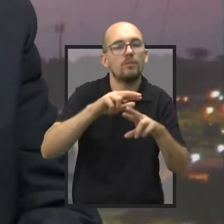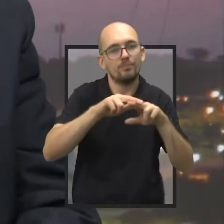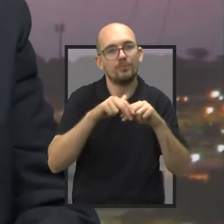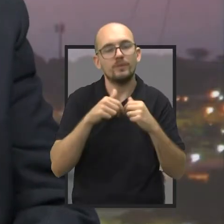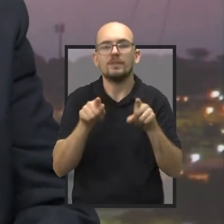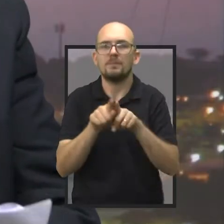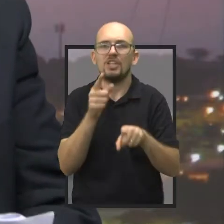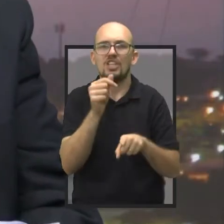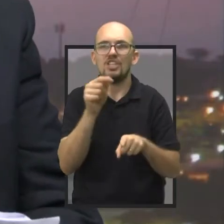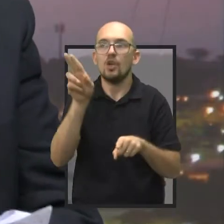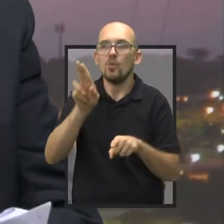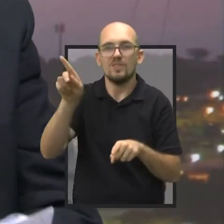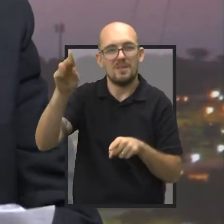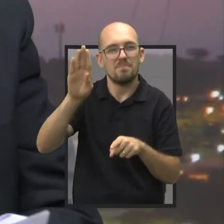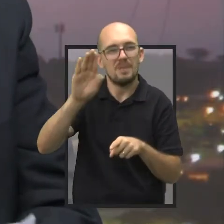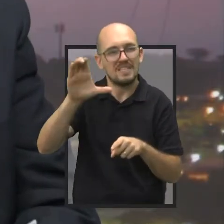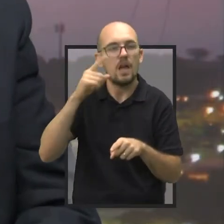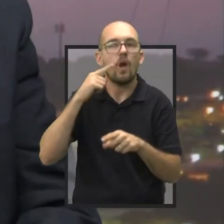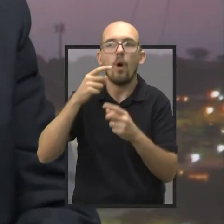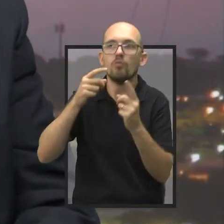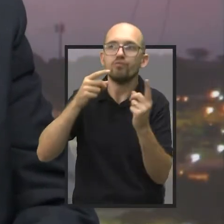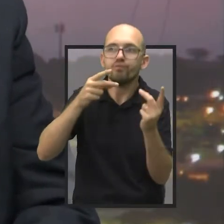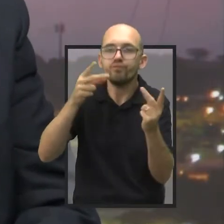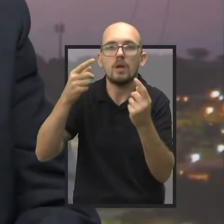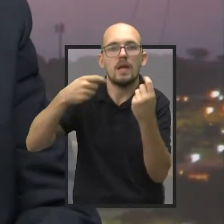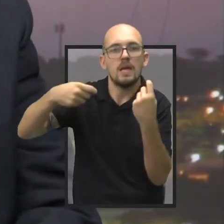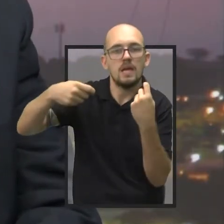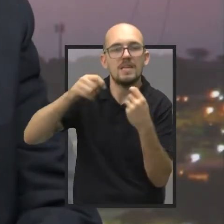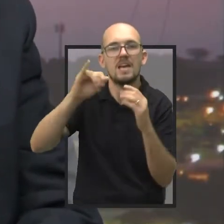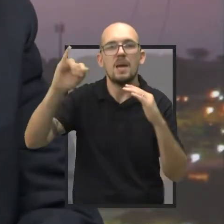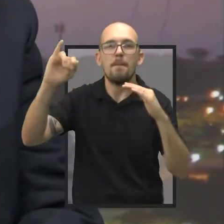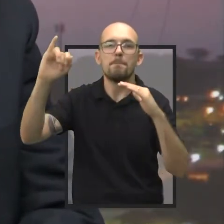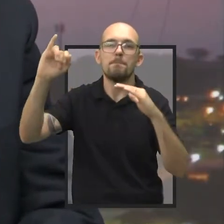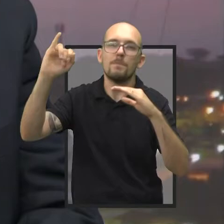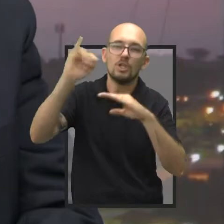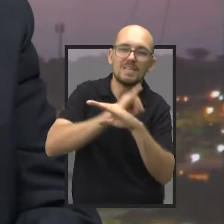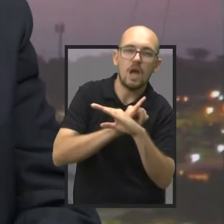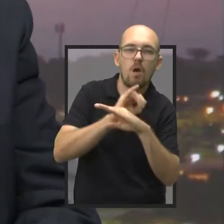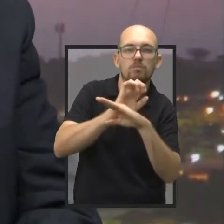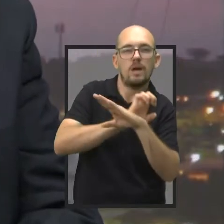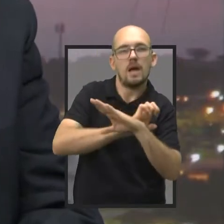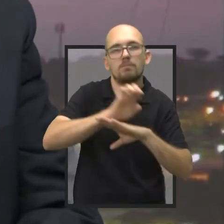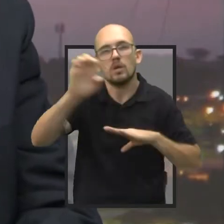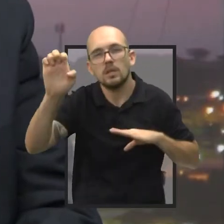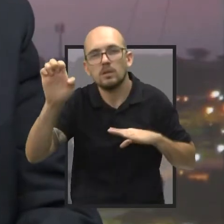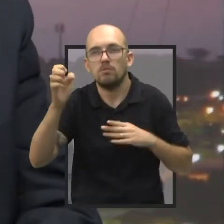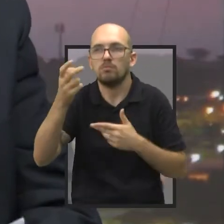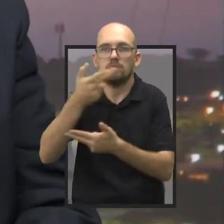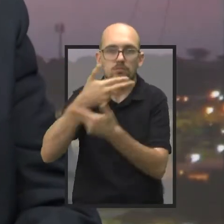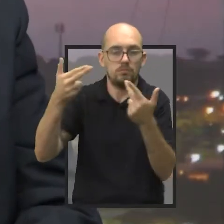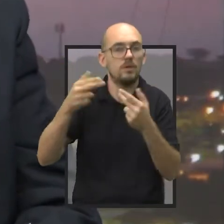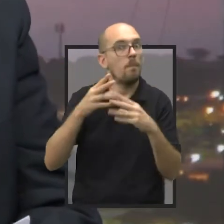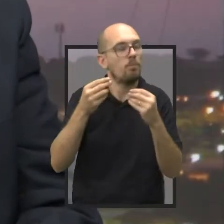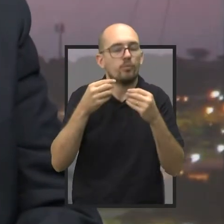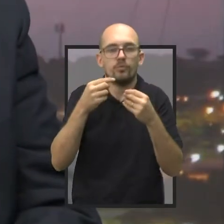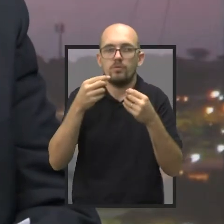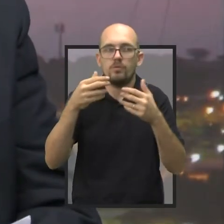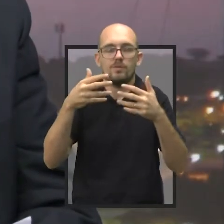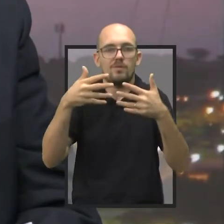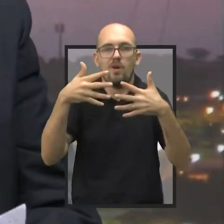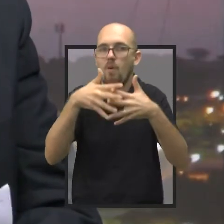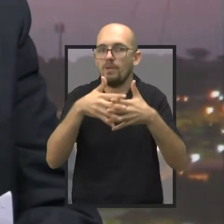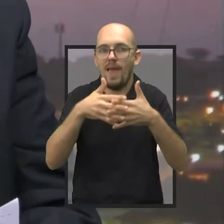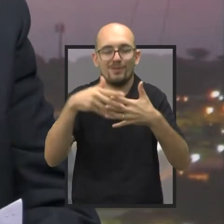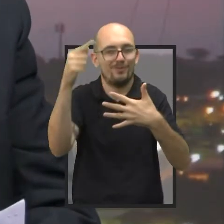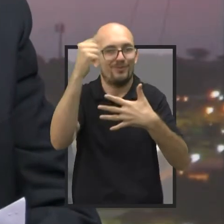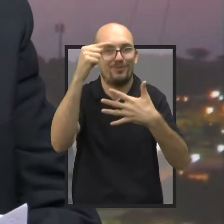as exportações, né, no mercado internacional. Então, o sistema financeiro é muito complexo e